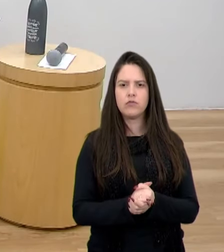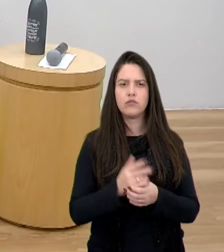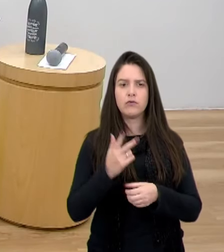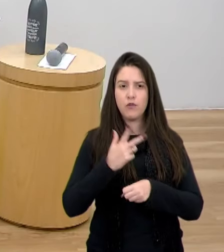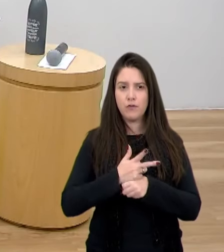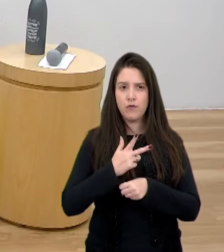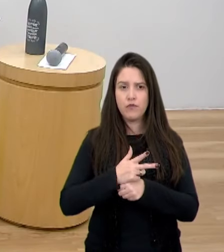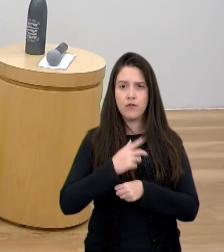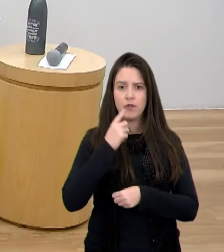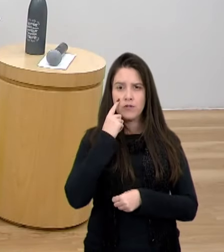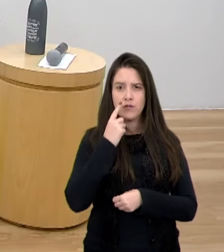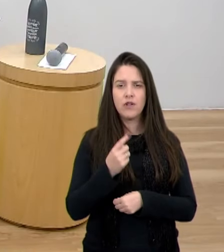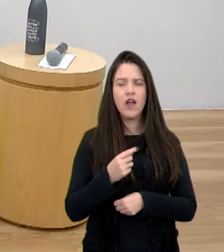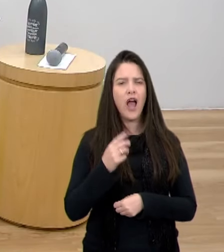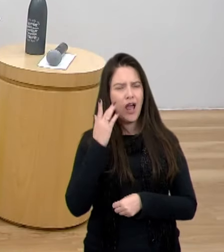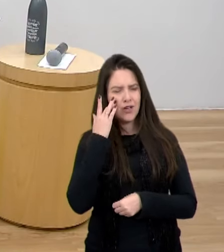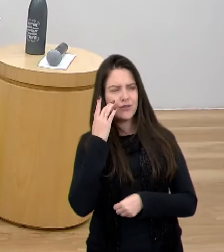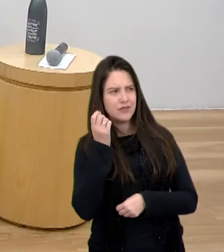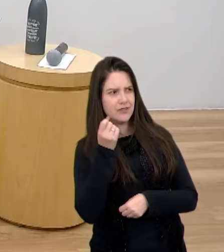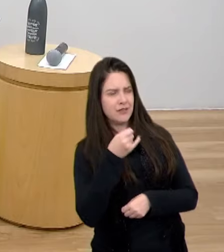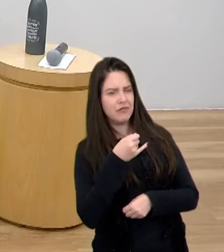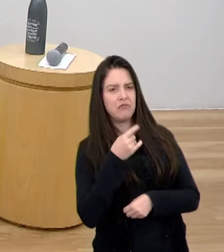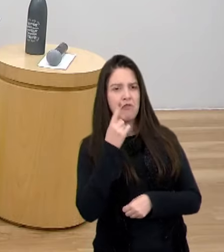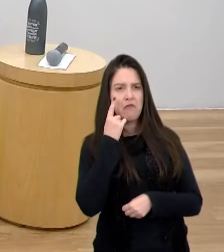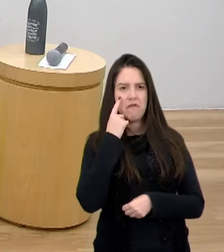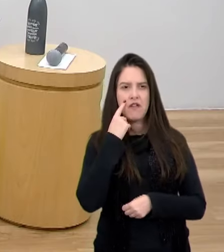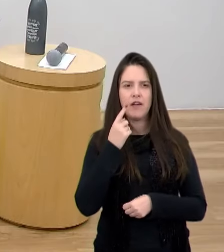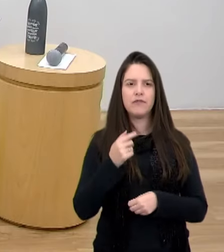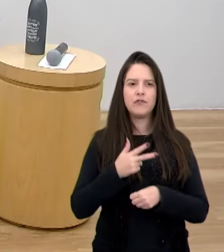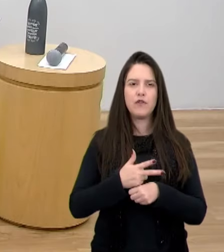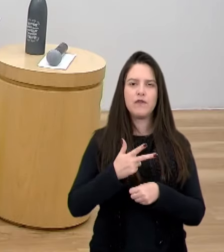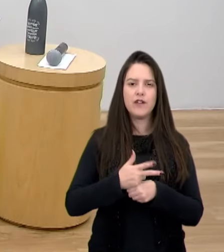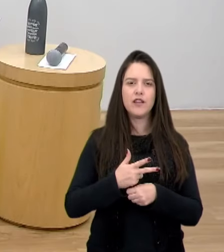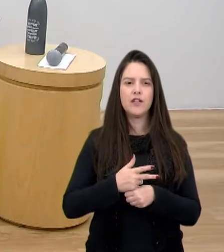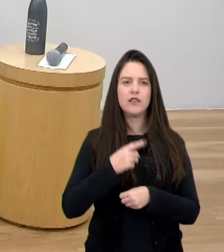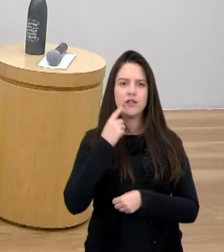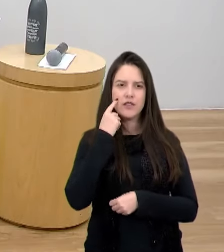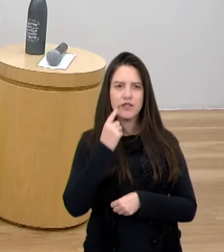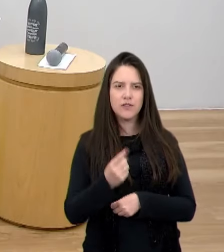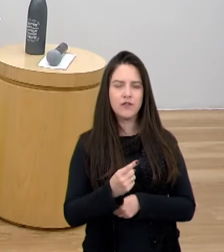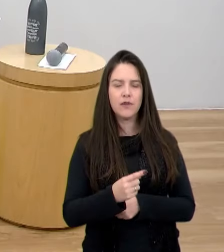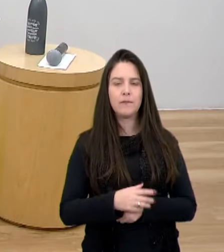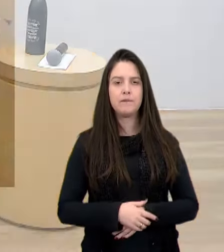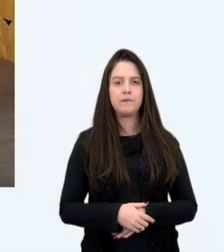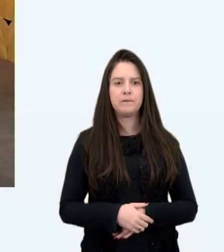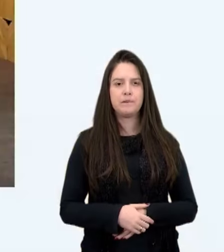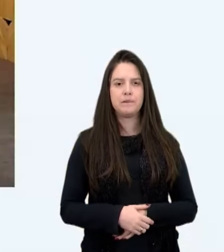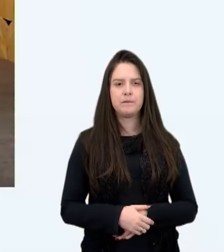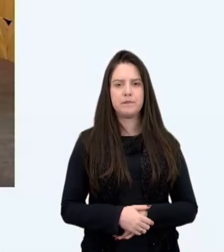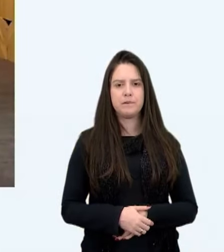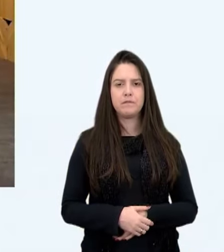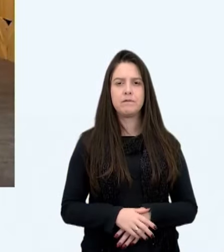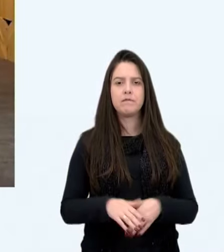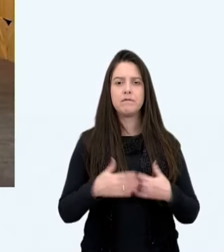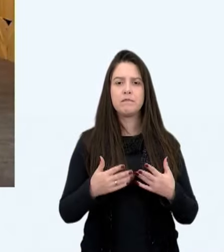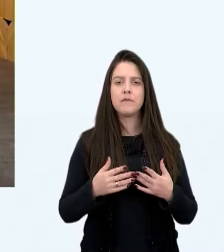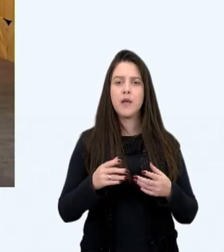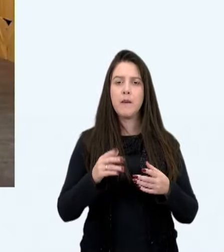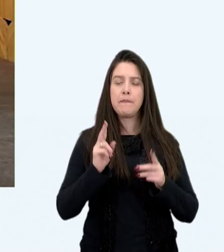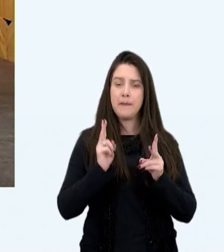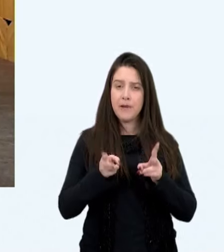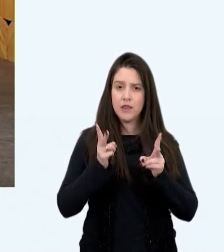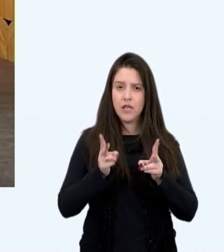controle? Acho que sim, né? Eu também acho que sim. Então, vamos lá, vamos para a quarta parte do vídeo. Pode rodar. Cláudia, para manter,